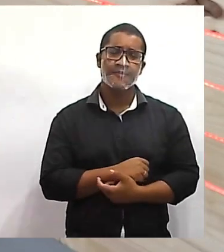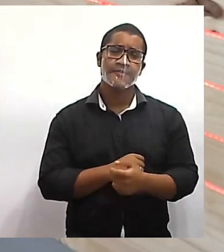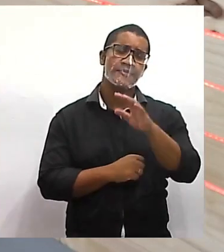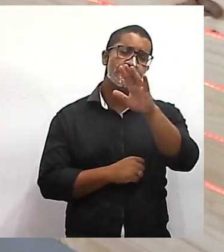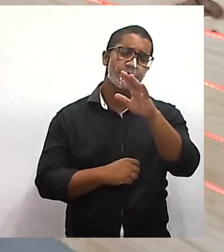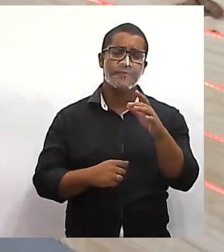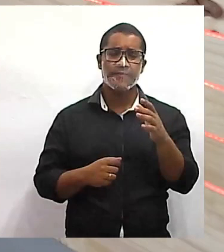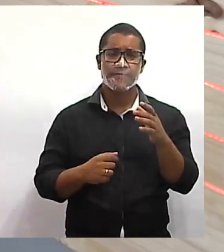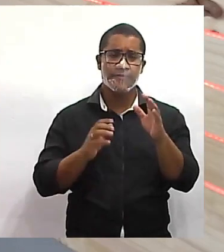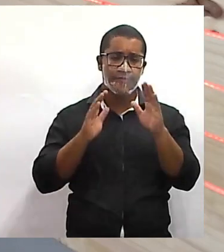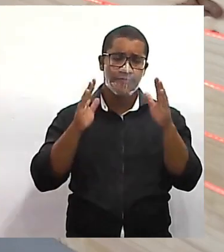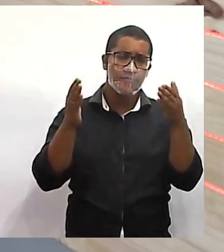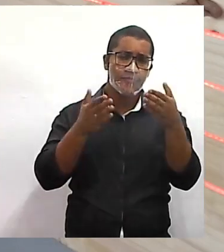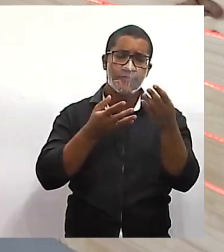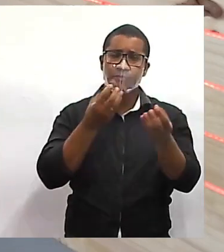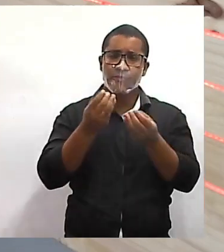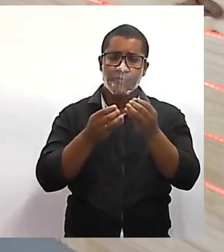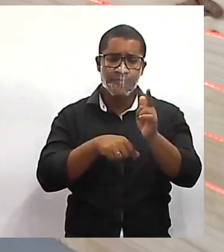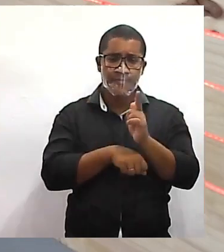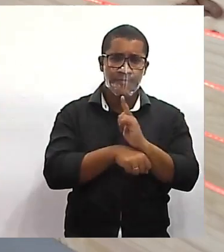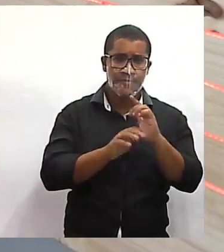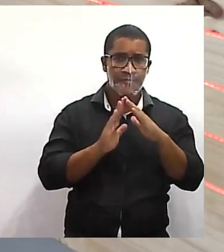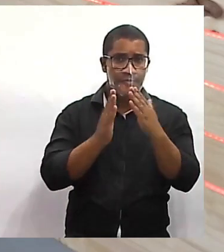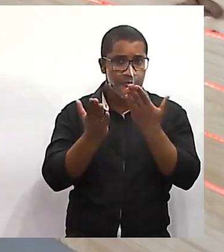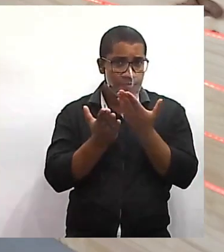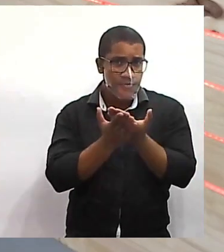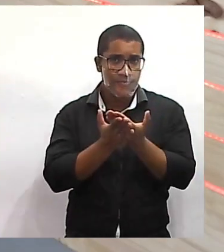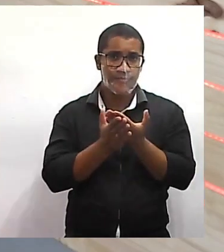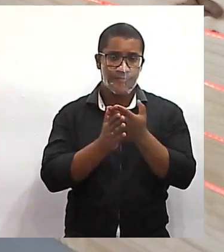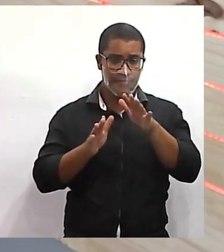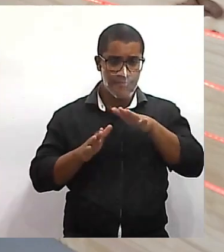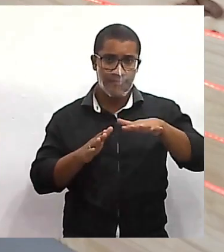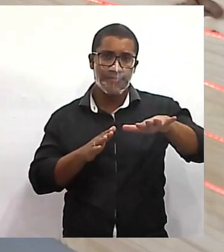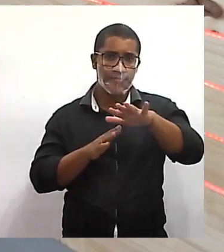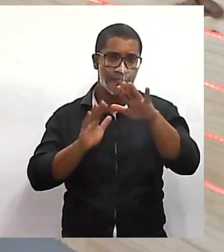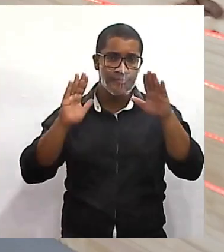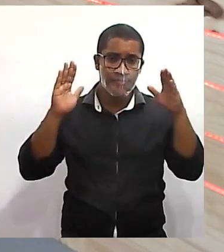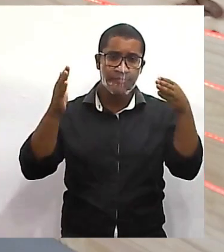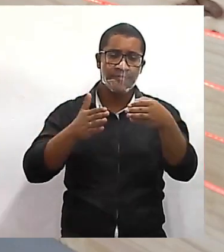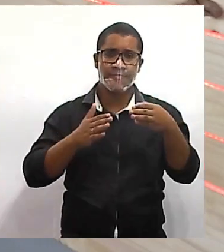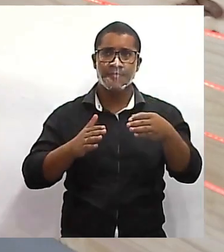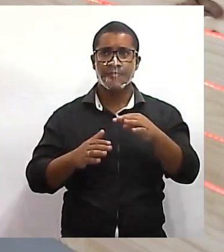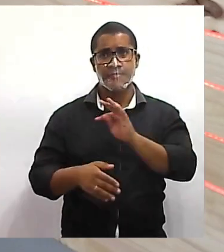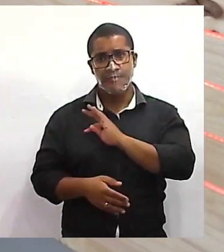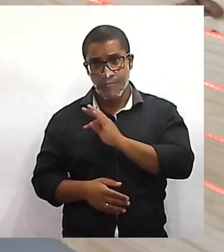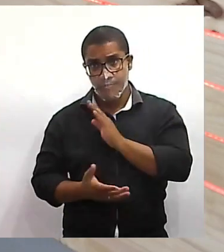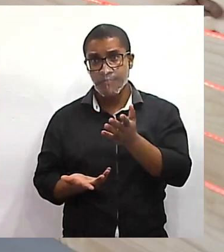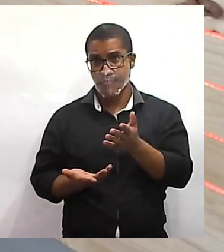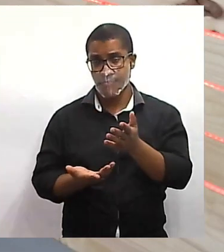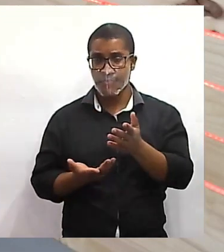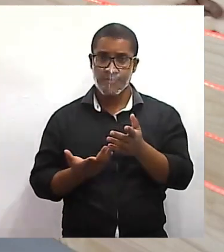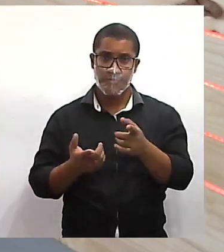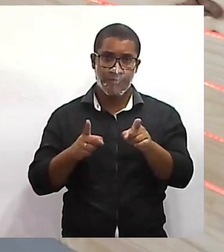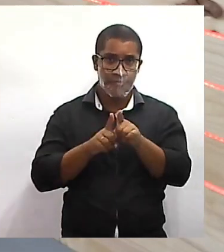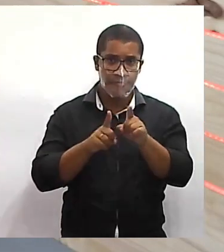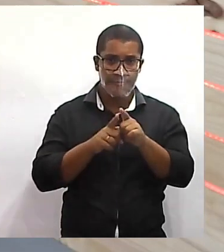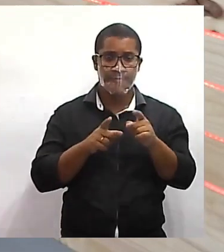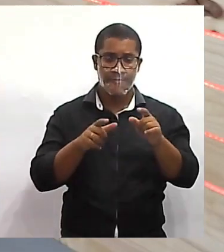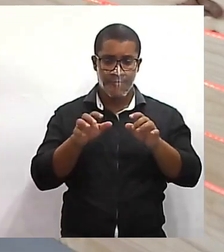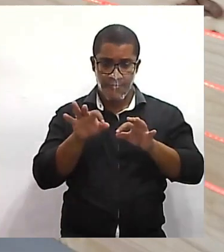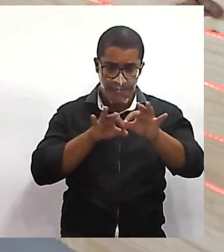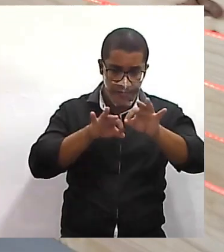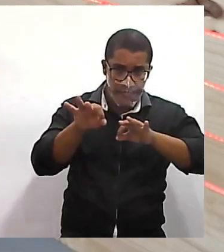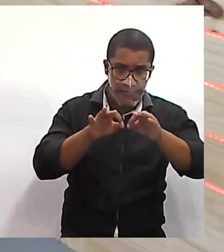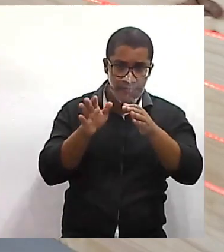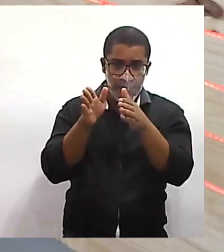perspectiva, né, de que a gestão escolar ela abrange também a técnica, ela abrange essa parte de planejar,